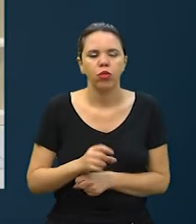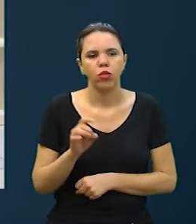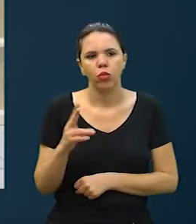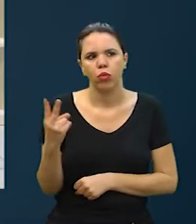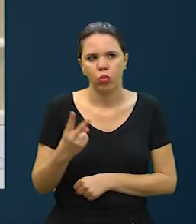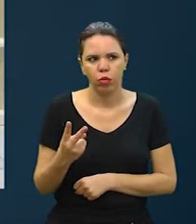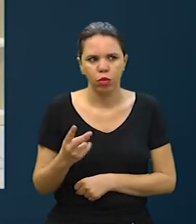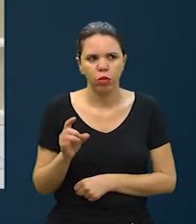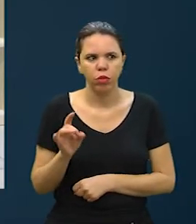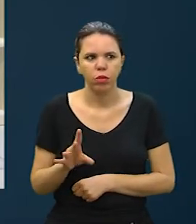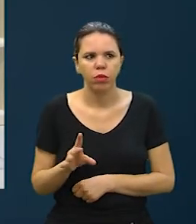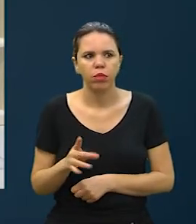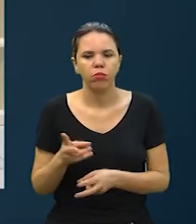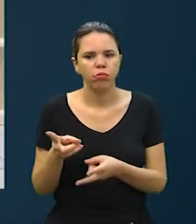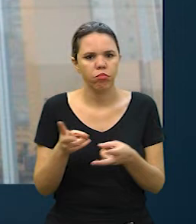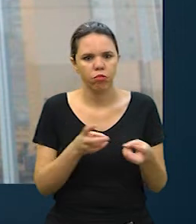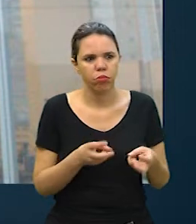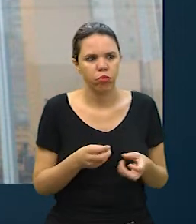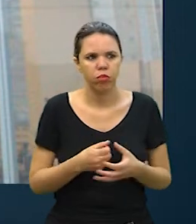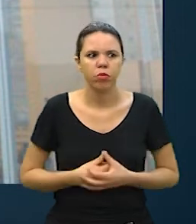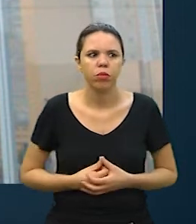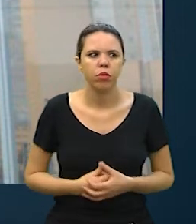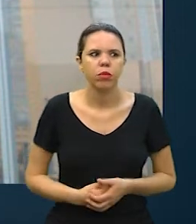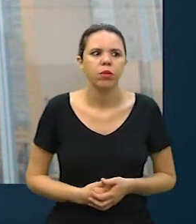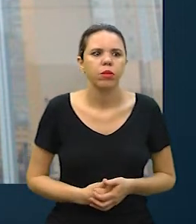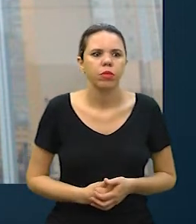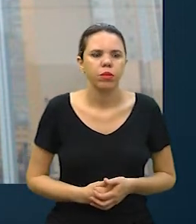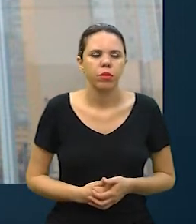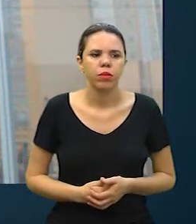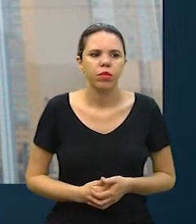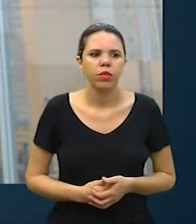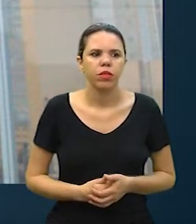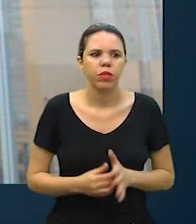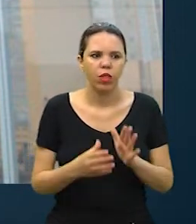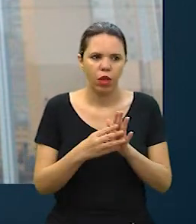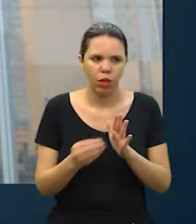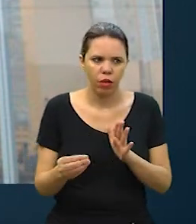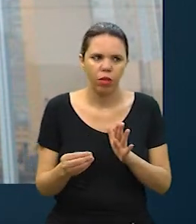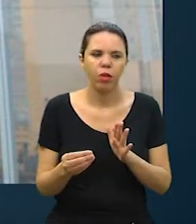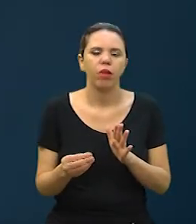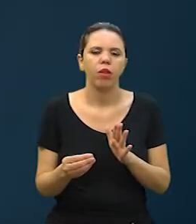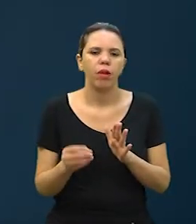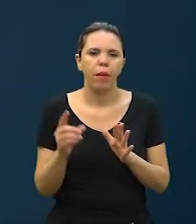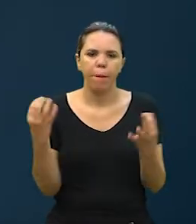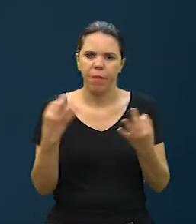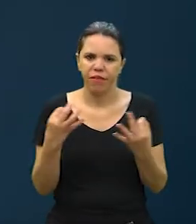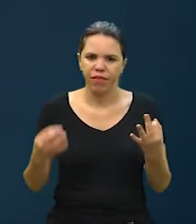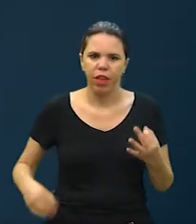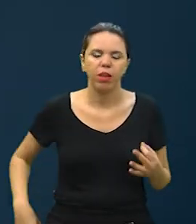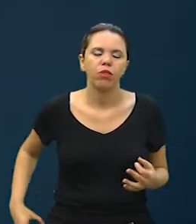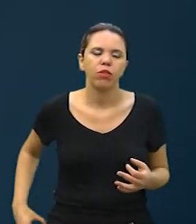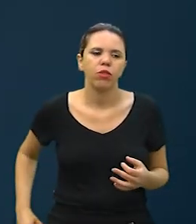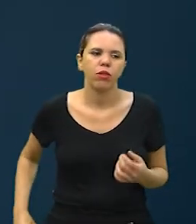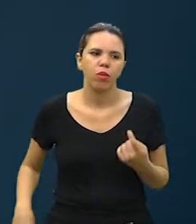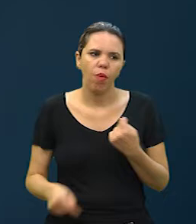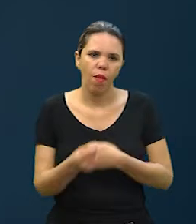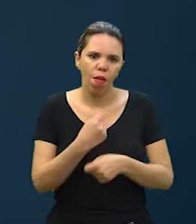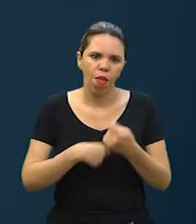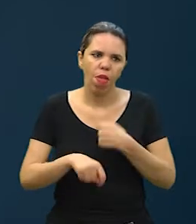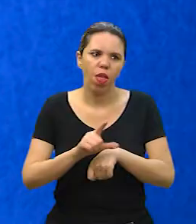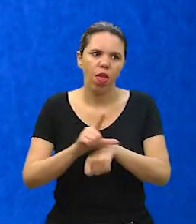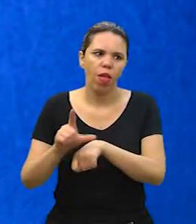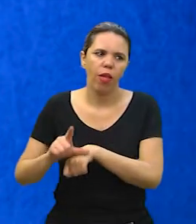anos, somente com 2. Foi aí que a gente percebeu que o franchise seria o modelo perfeito para o nosso